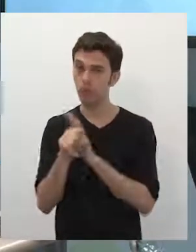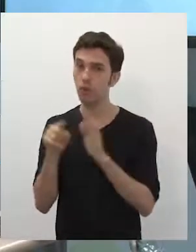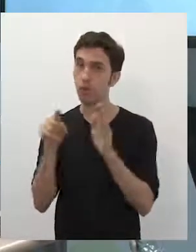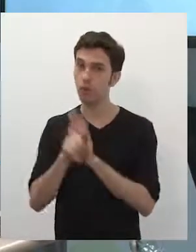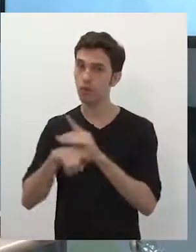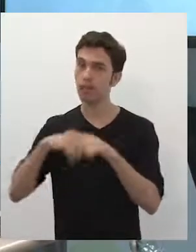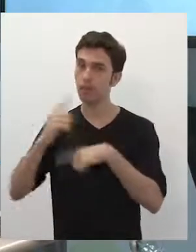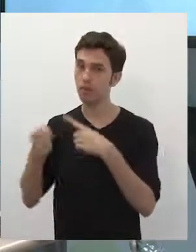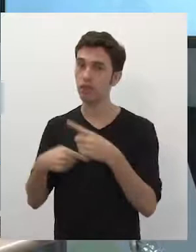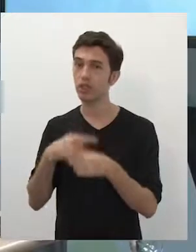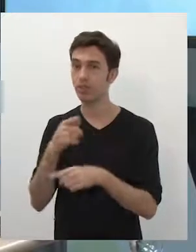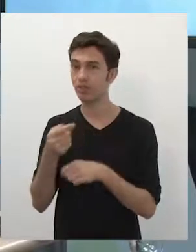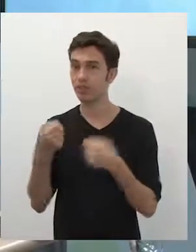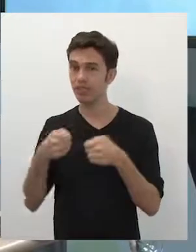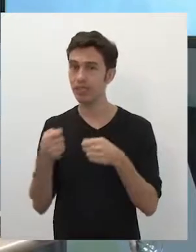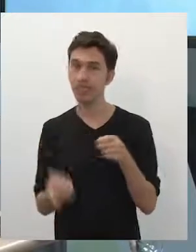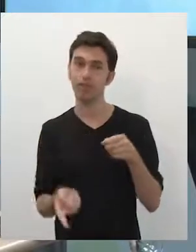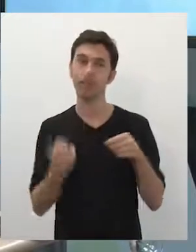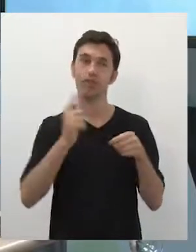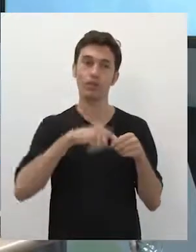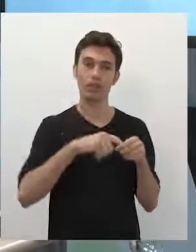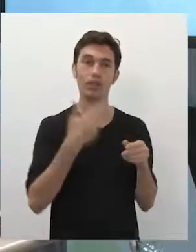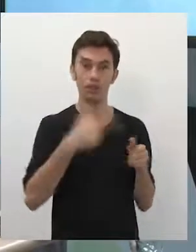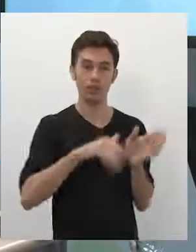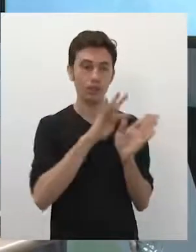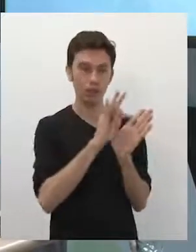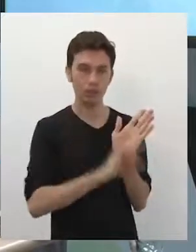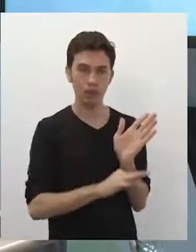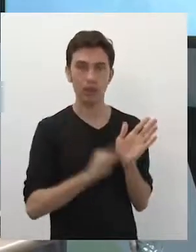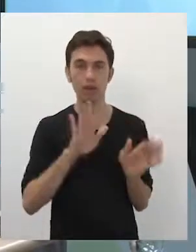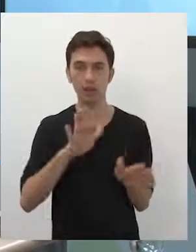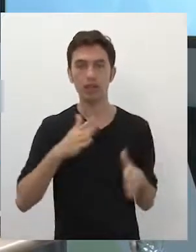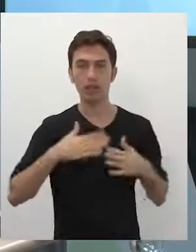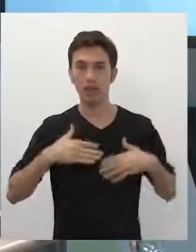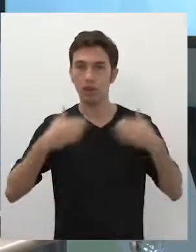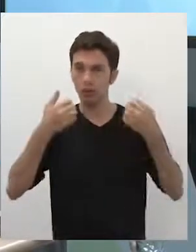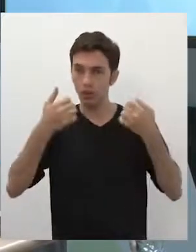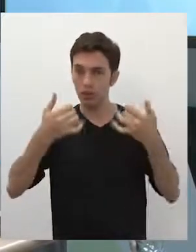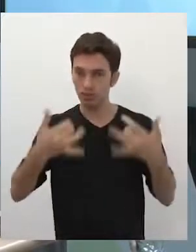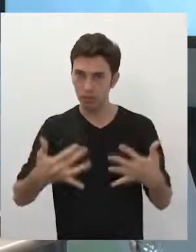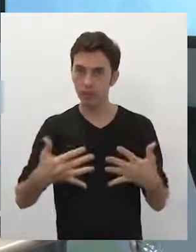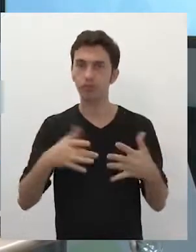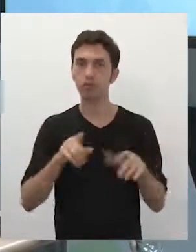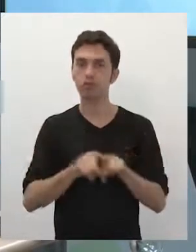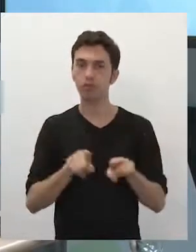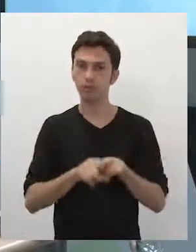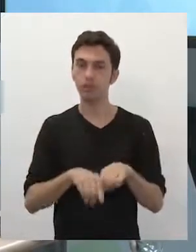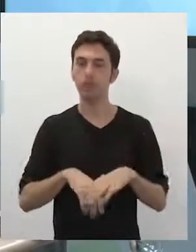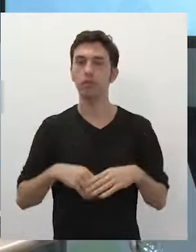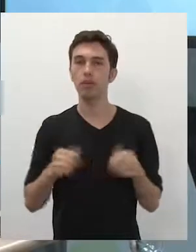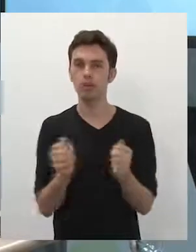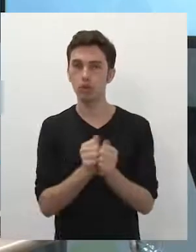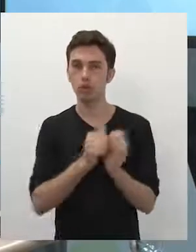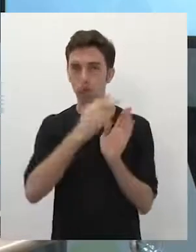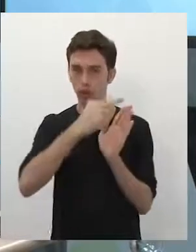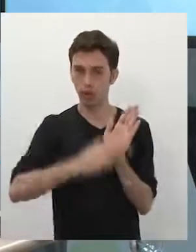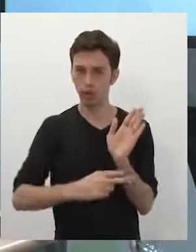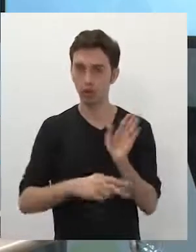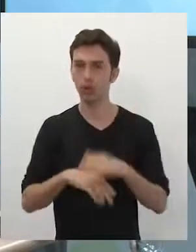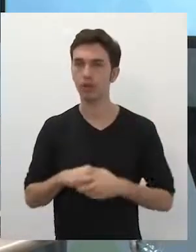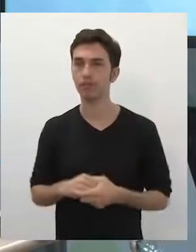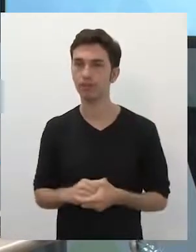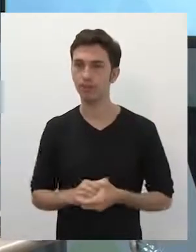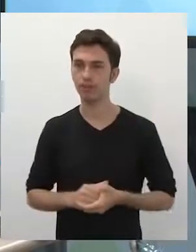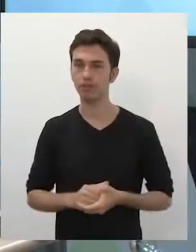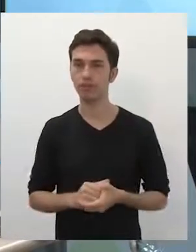vamos voltar partes do texto, tá? Mas conforme eu for explicando aqui para vocês, vocês vão observar que talvez nem necessite voltar,